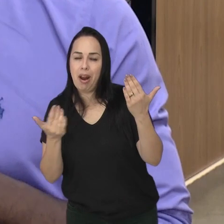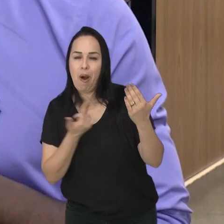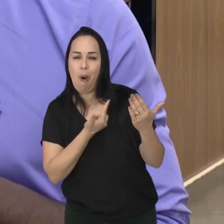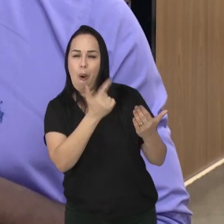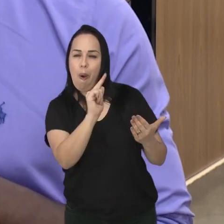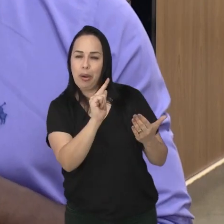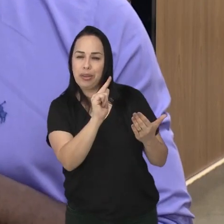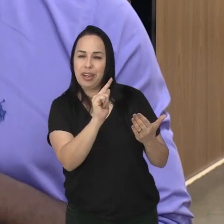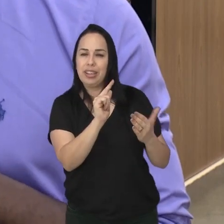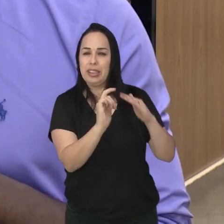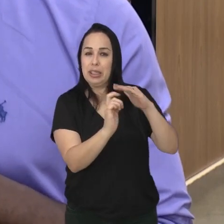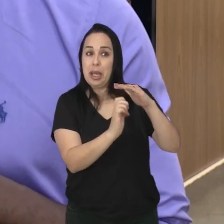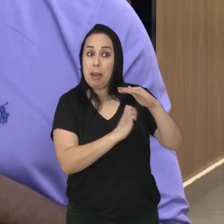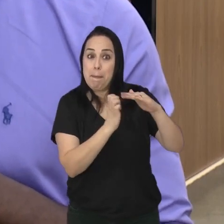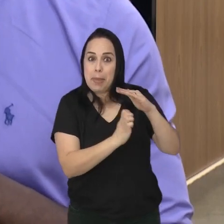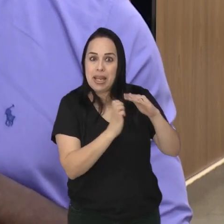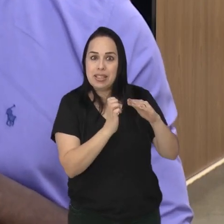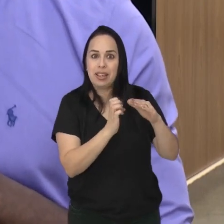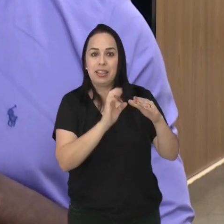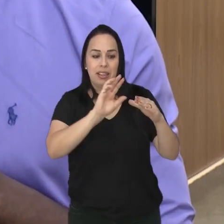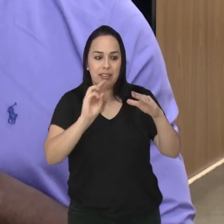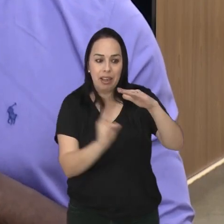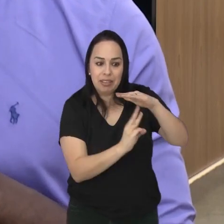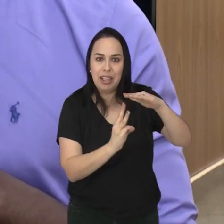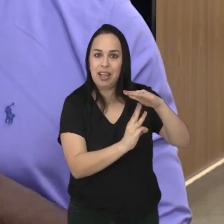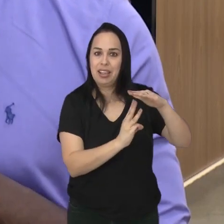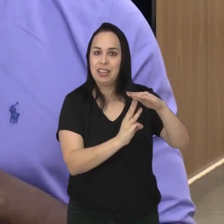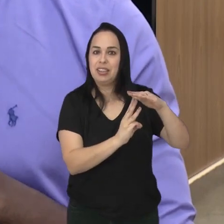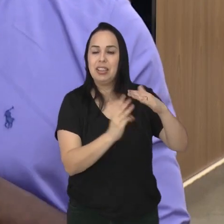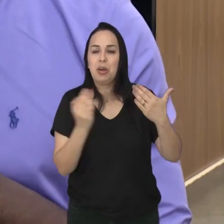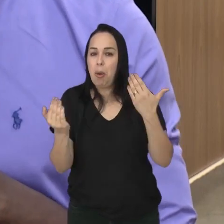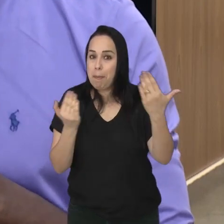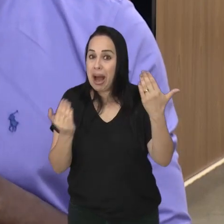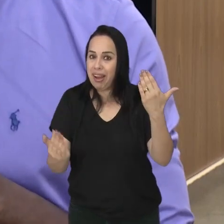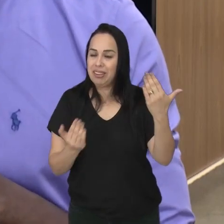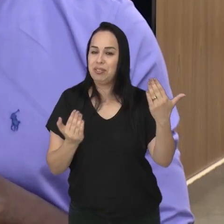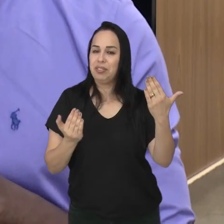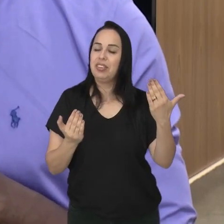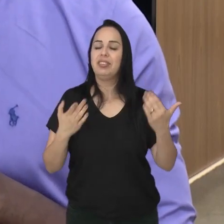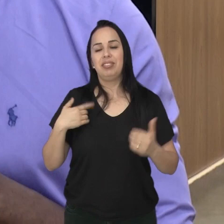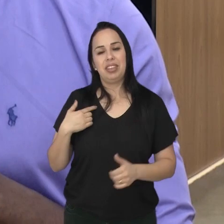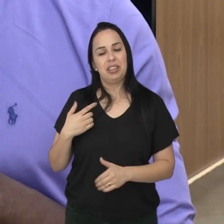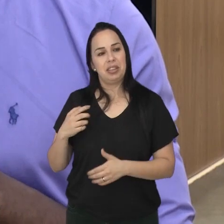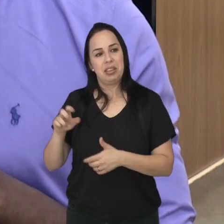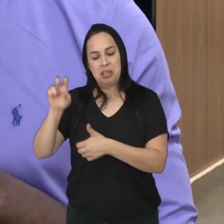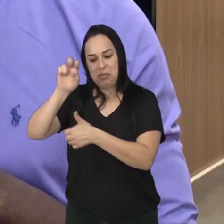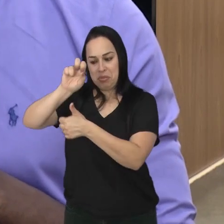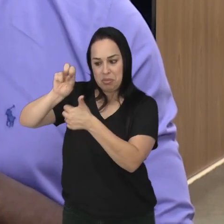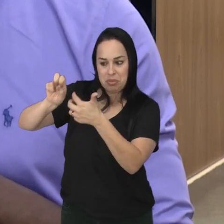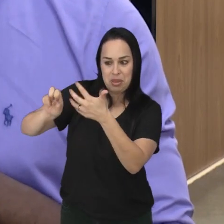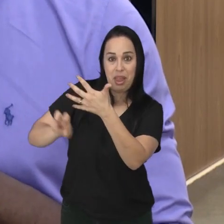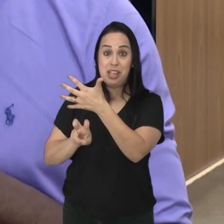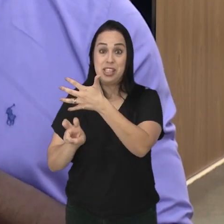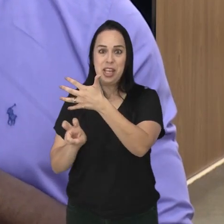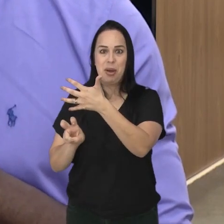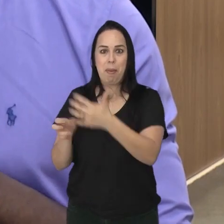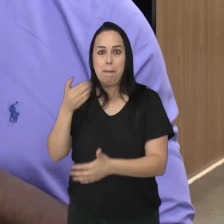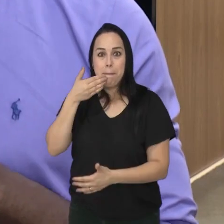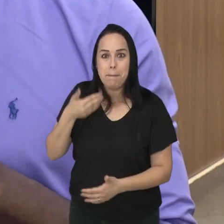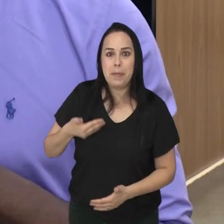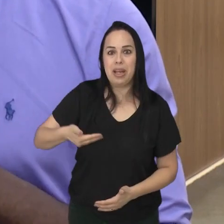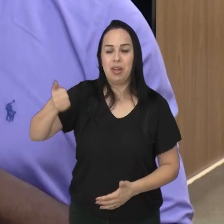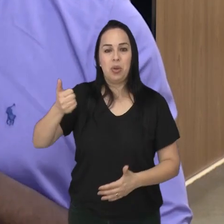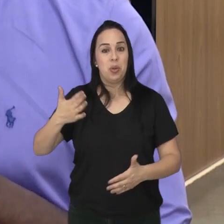a outros mecanismos de inovação, né, que estão no mesmo nível de maturidade. E aí, ser considerado um dos 5 melhores